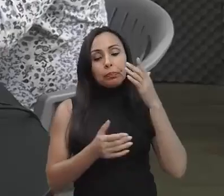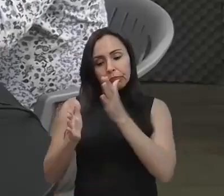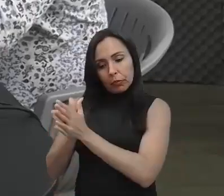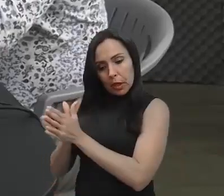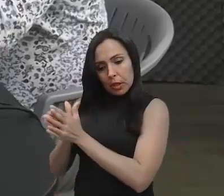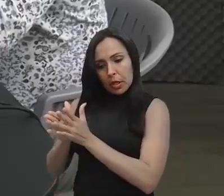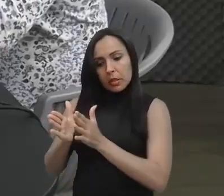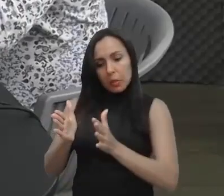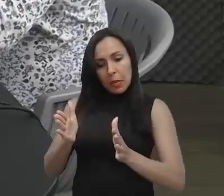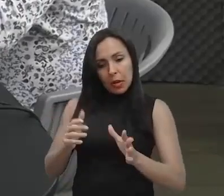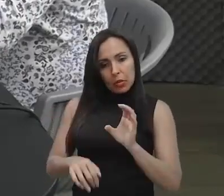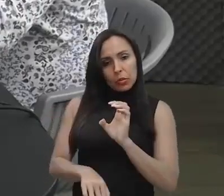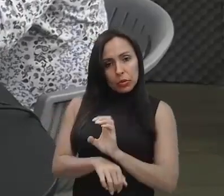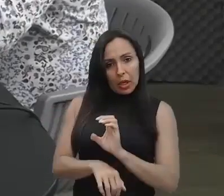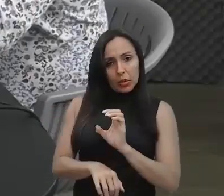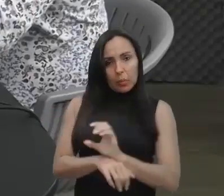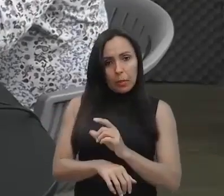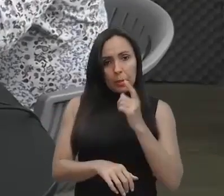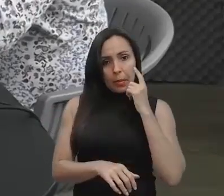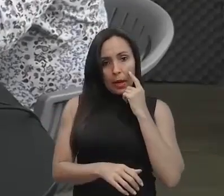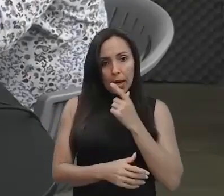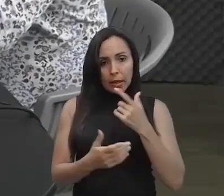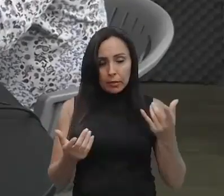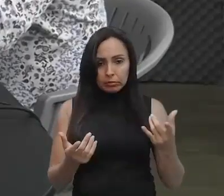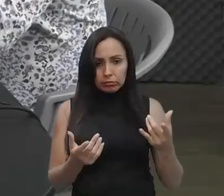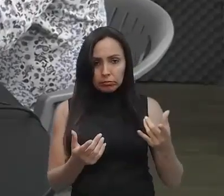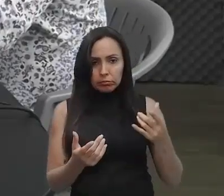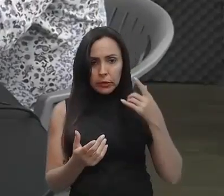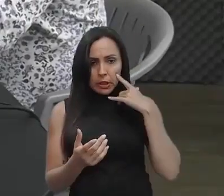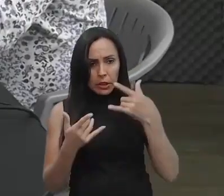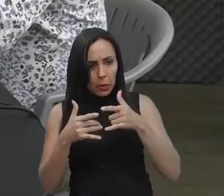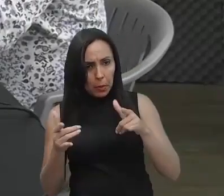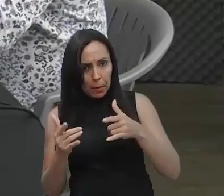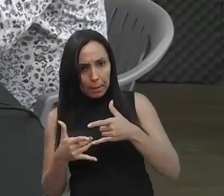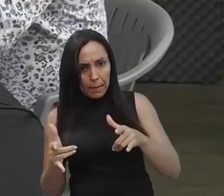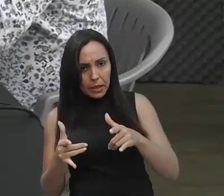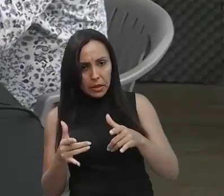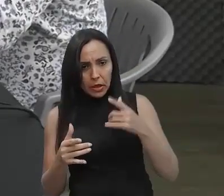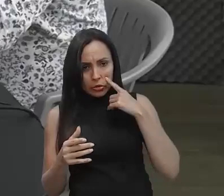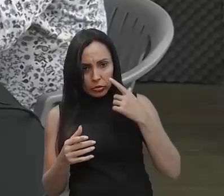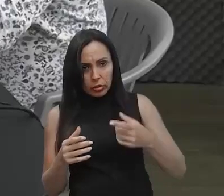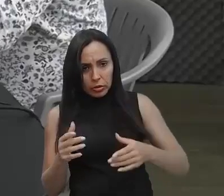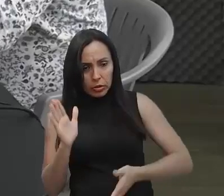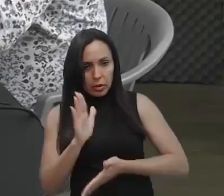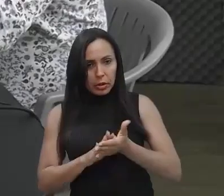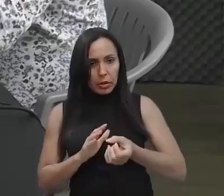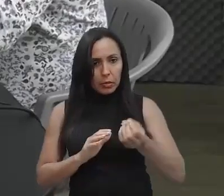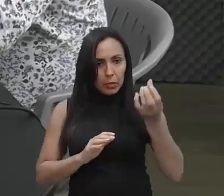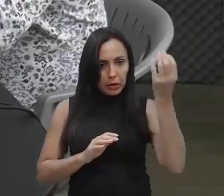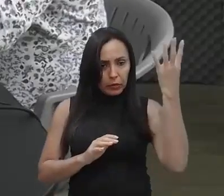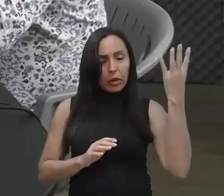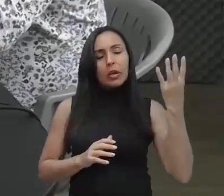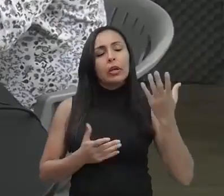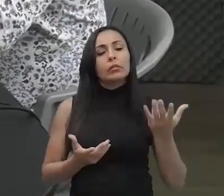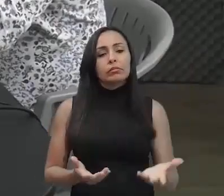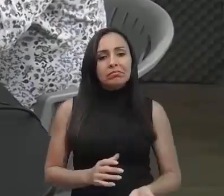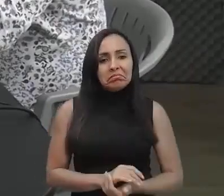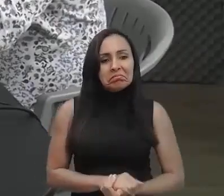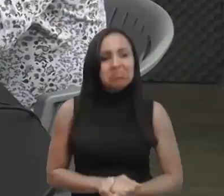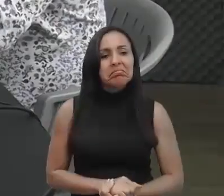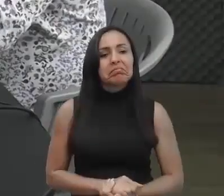paga passagem alimentação hospedagem isso é exato Que bacana exato incrível e tá voltando